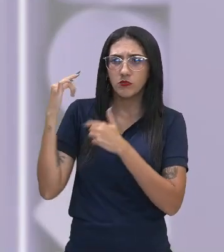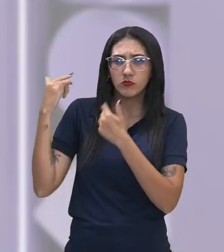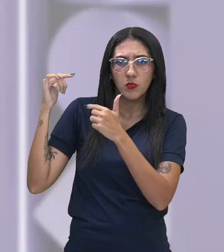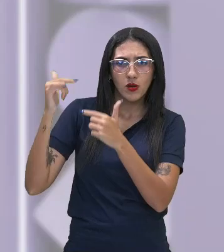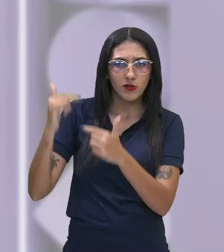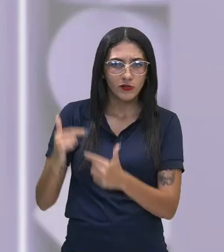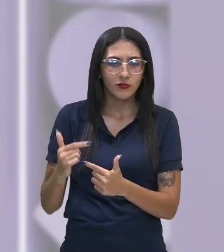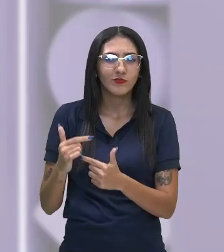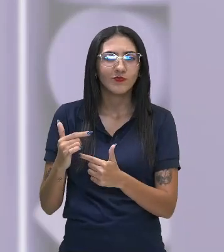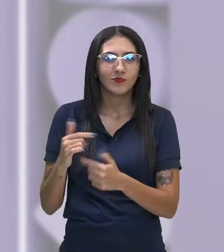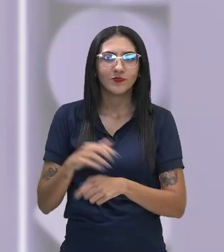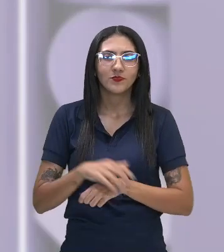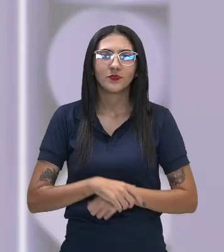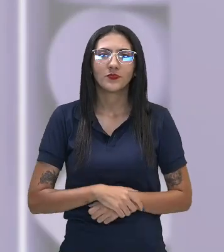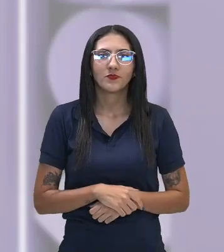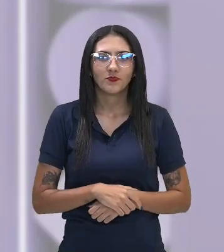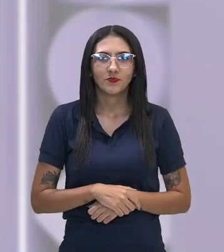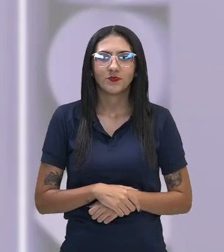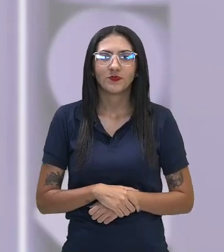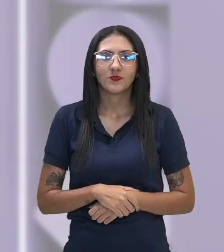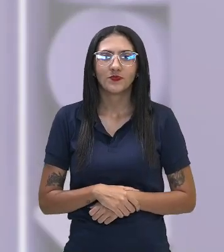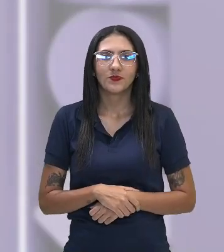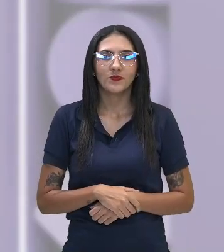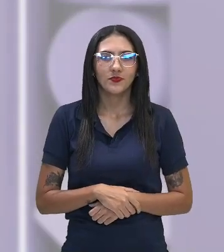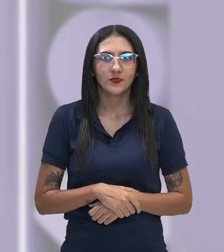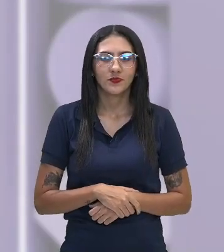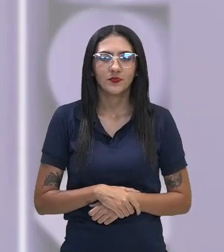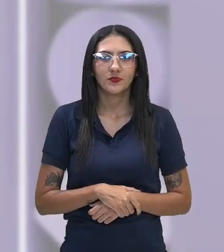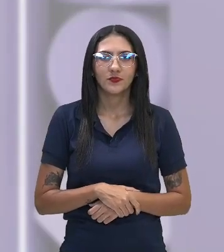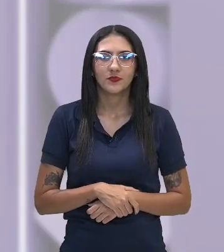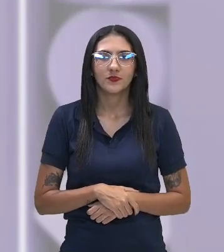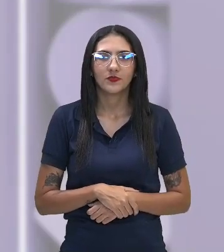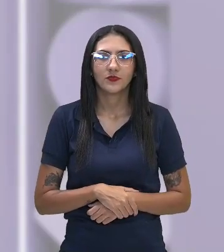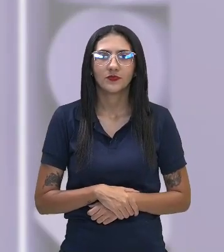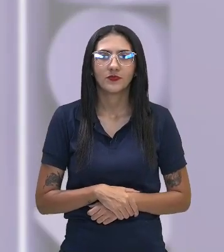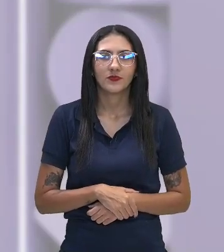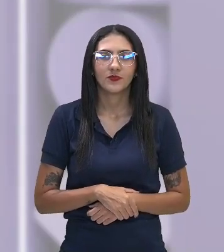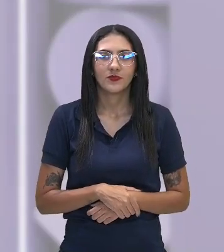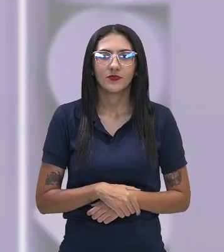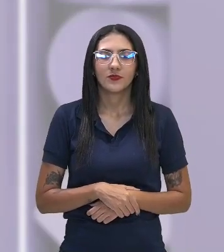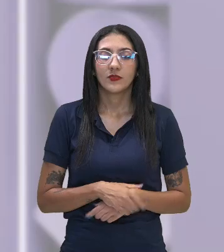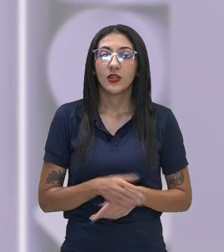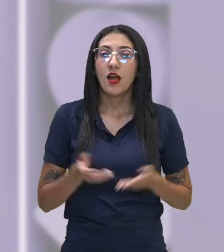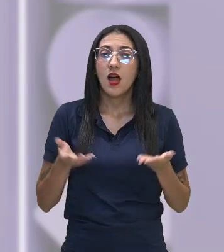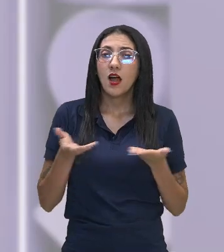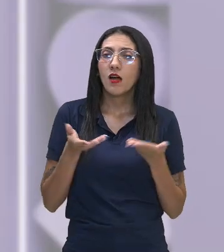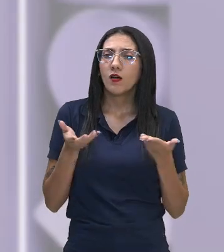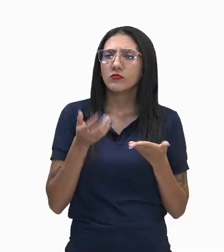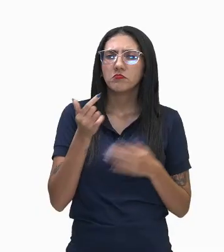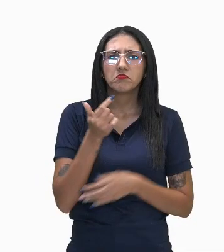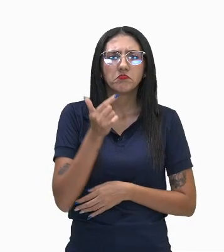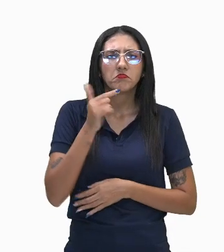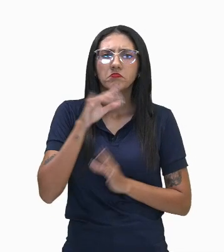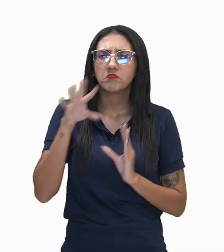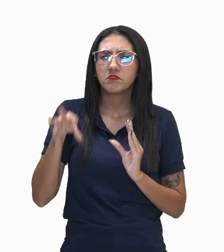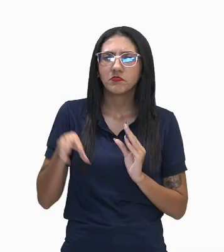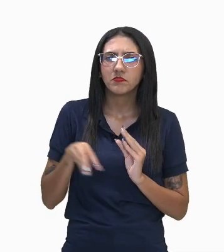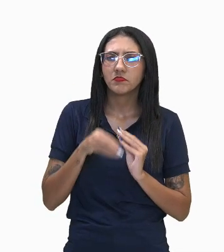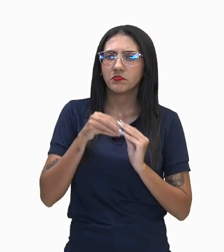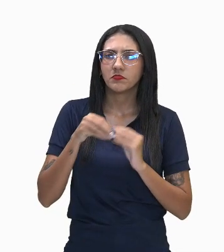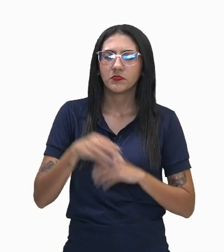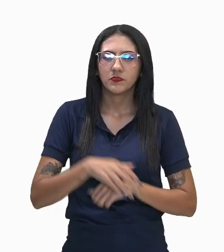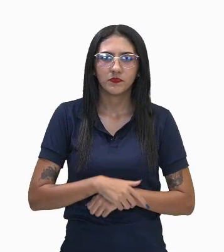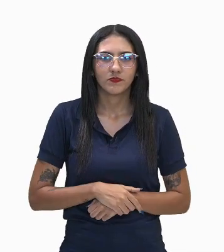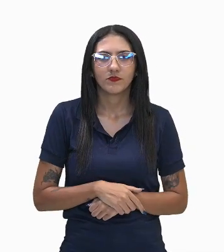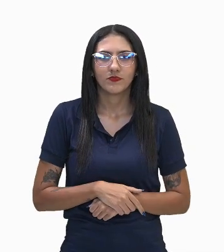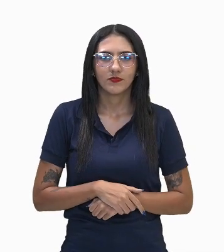você. Ok? E aqui eu quero dar mais um passo em relação a isso. Tá? A